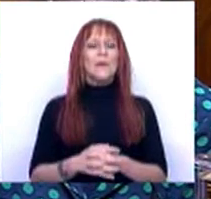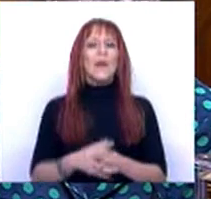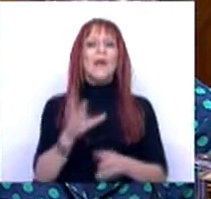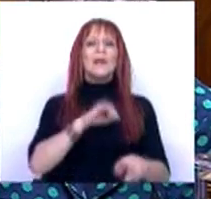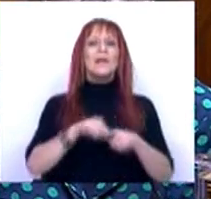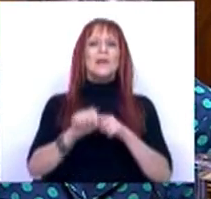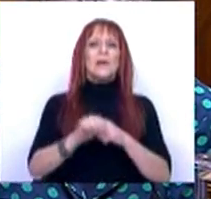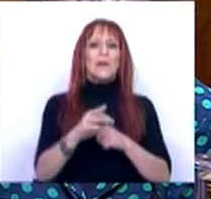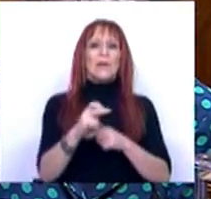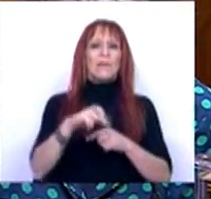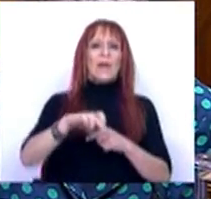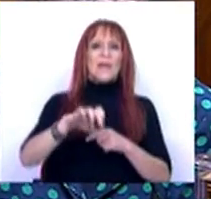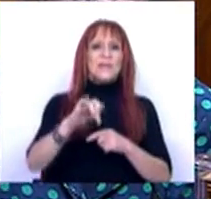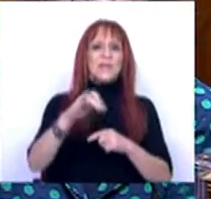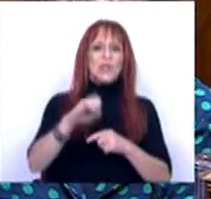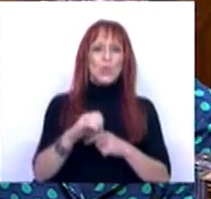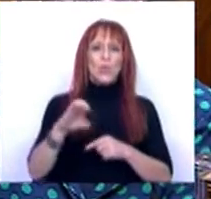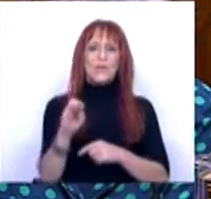Sr. Deputado Francisco César,